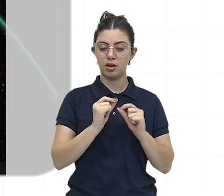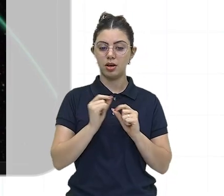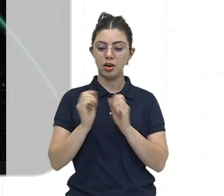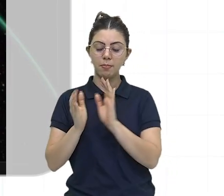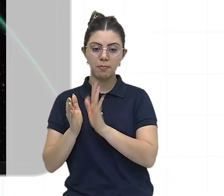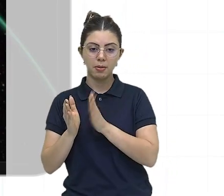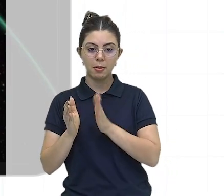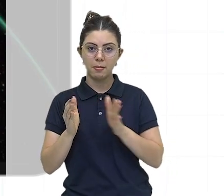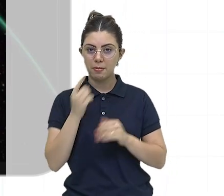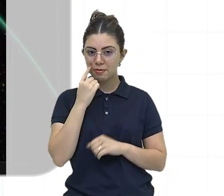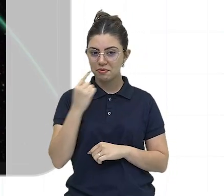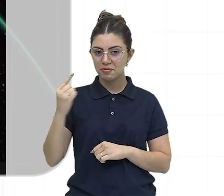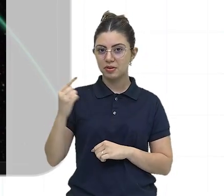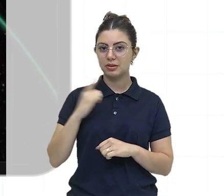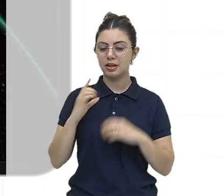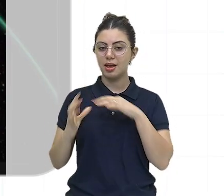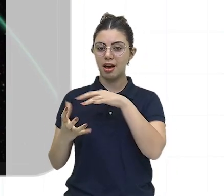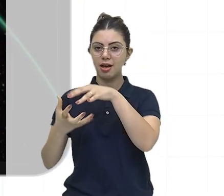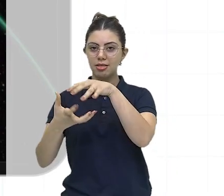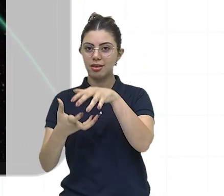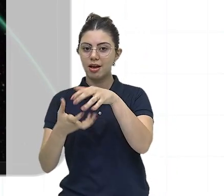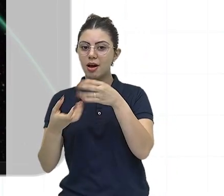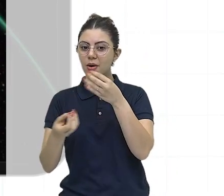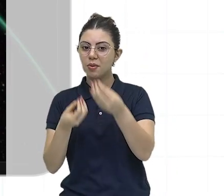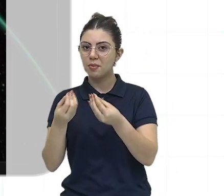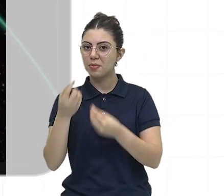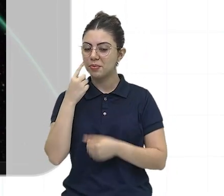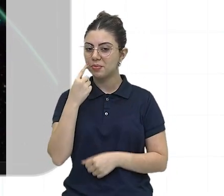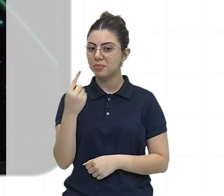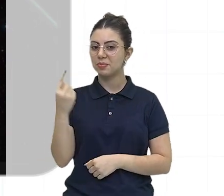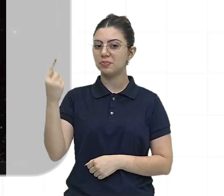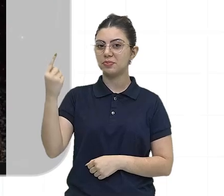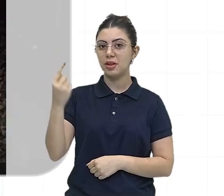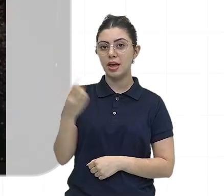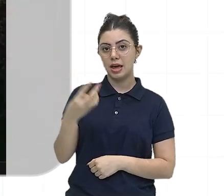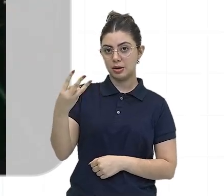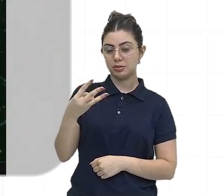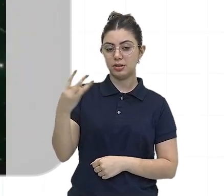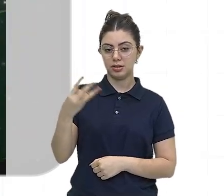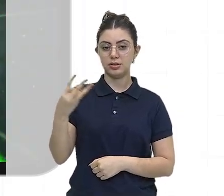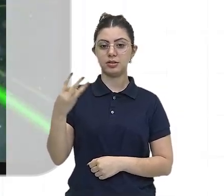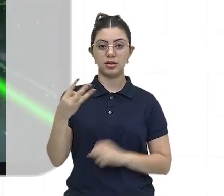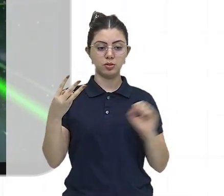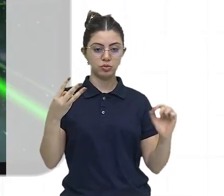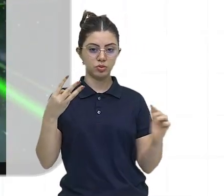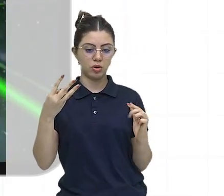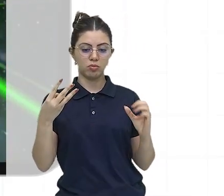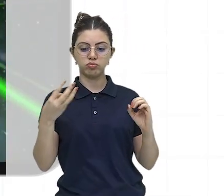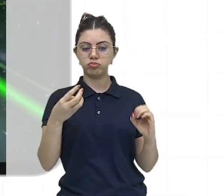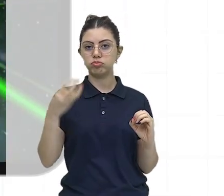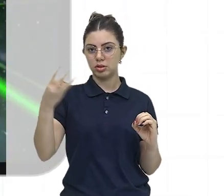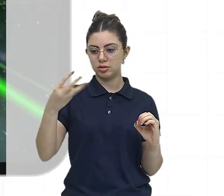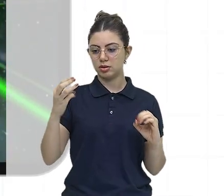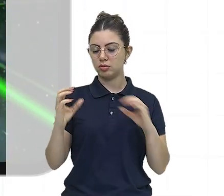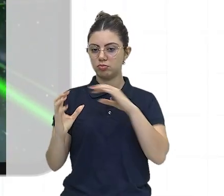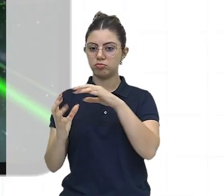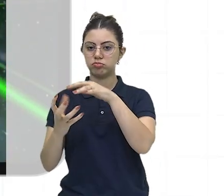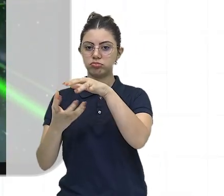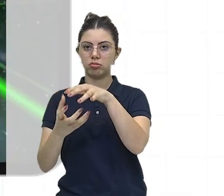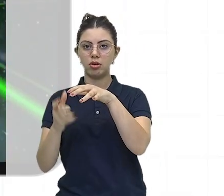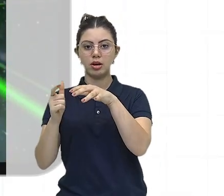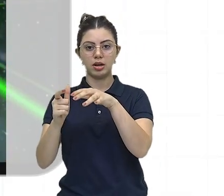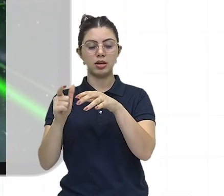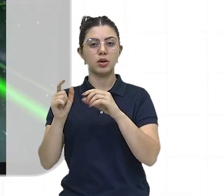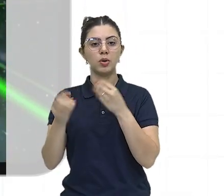Terra aparecendo para vocês, sendo então o terceiro planeta a partir do Sol, é o maior